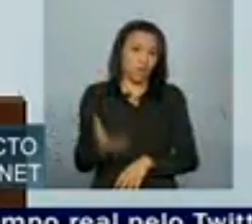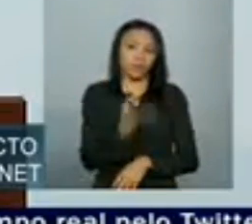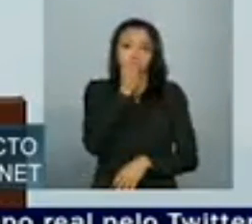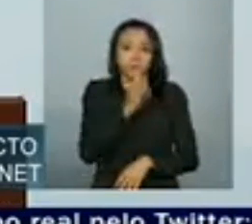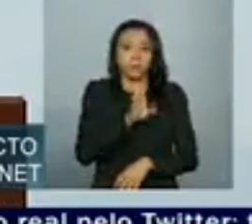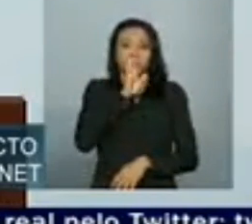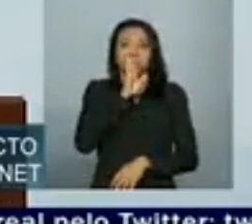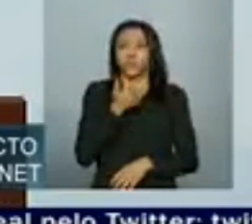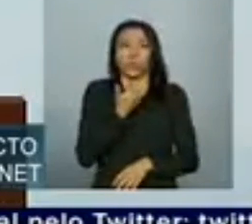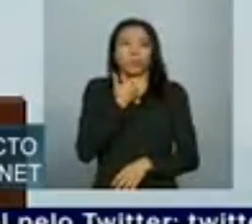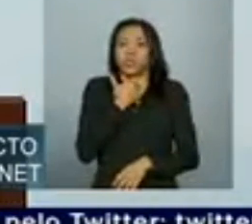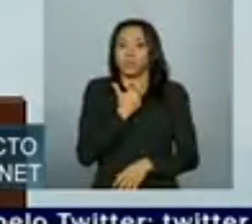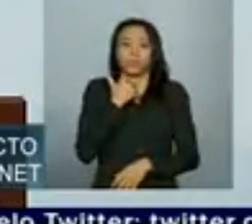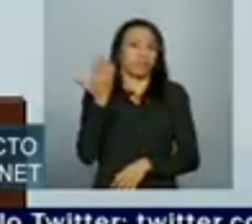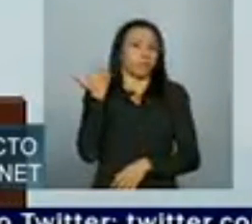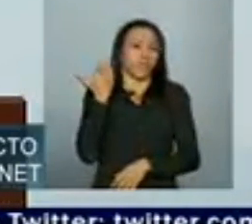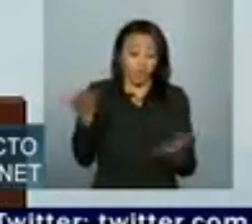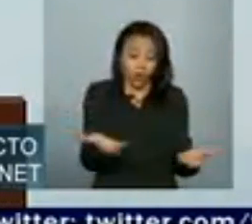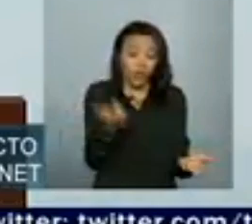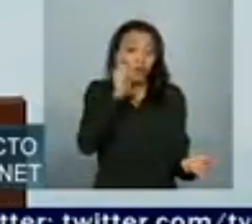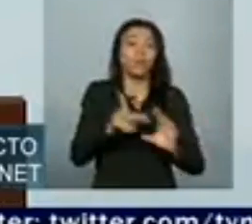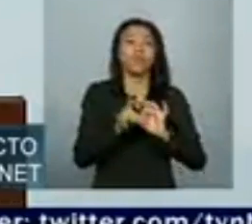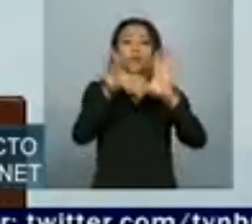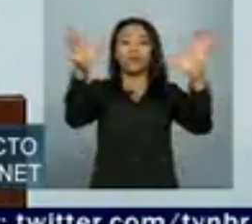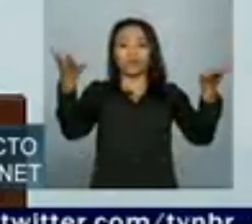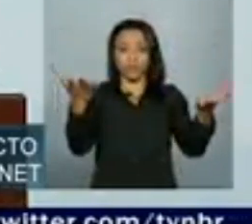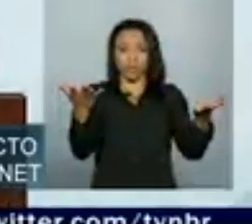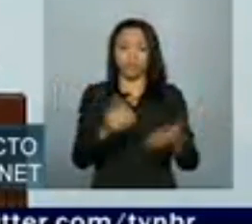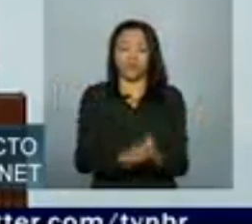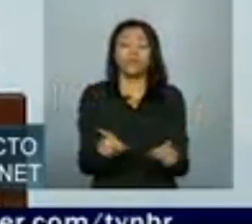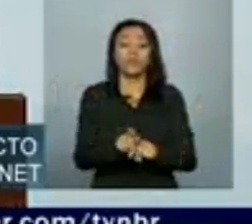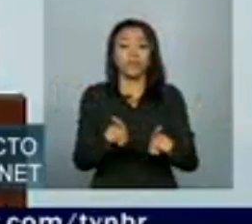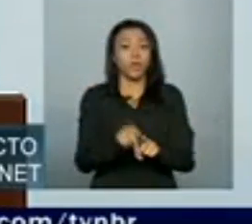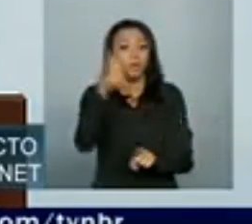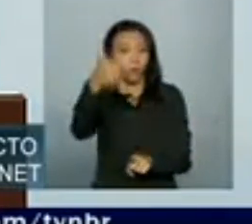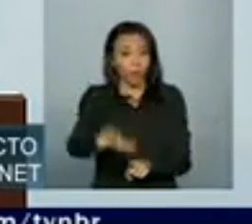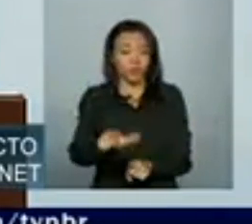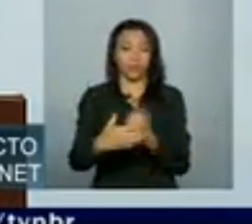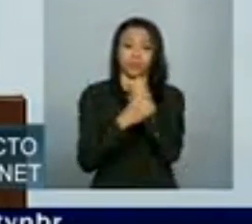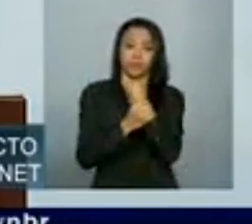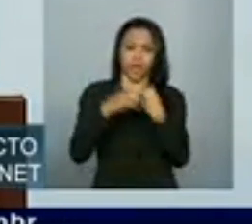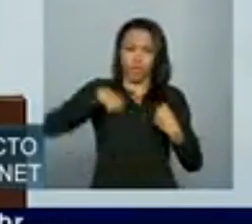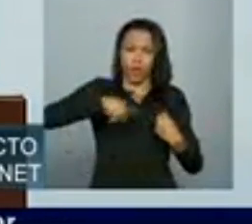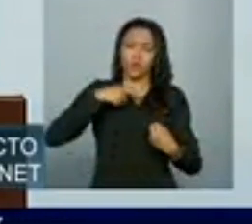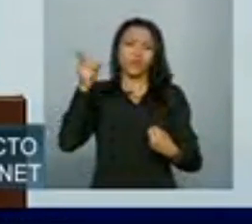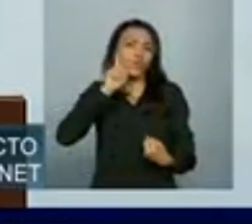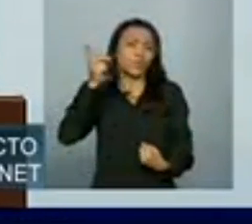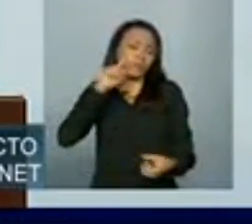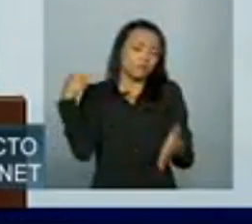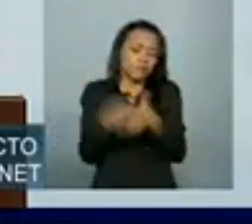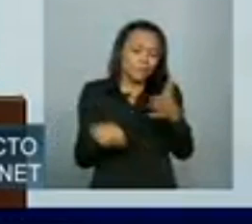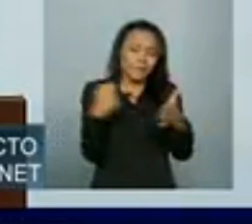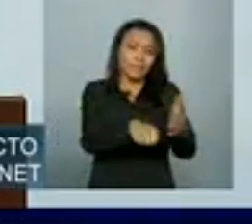no cerne da internet, com a garantia também que nós temos de lutar cotidianamente